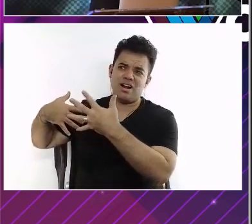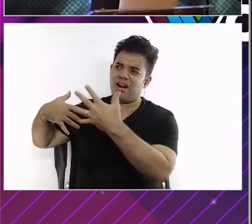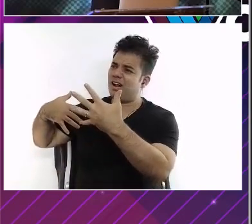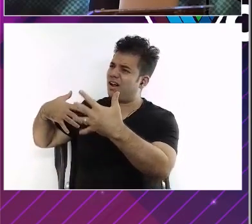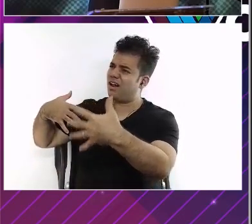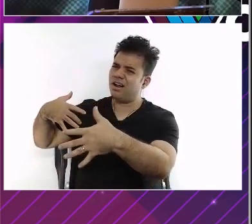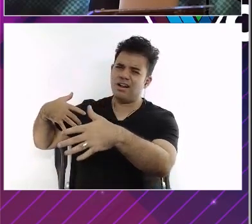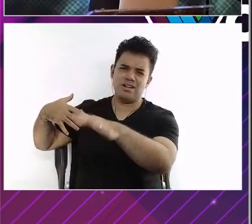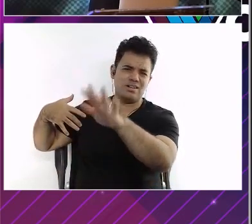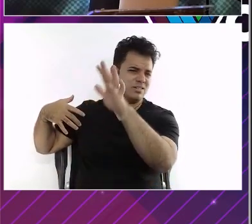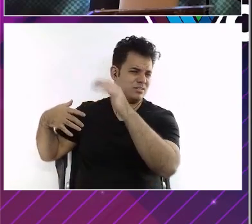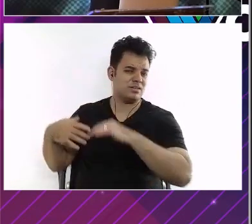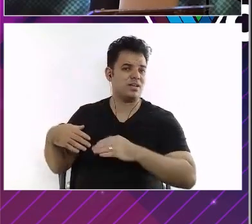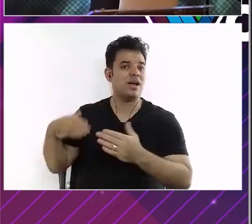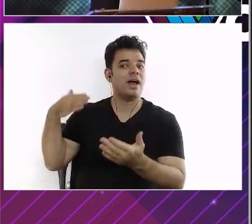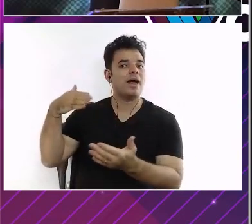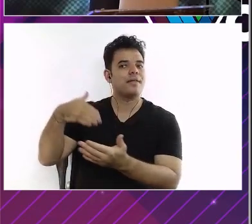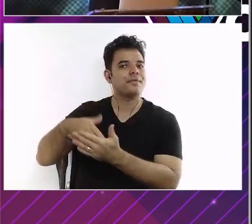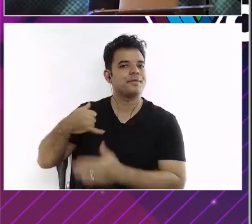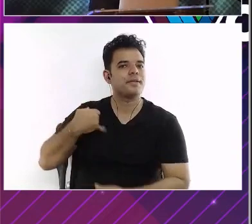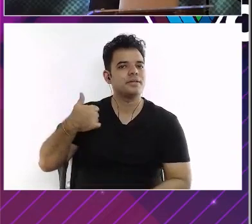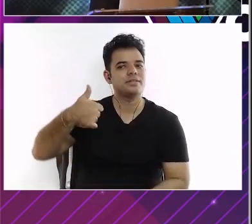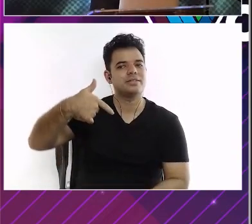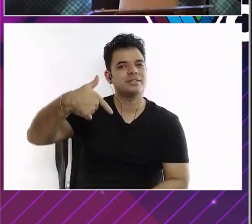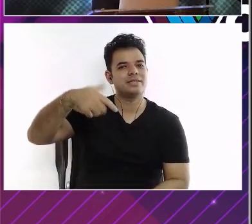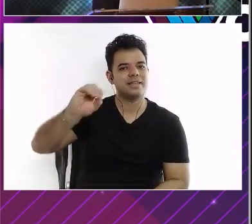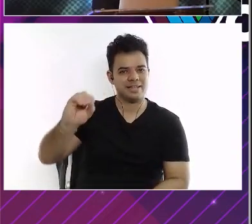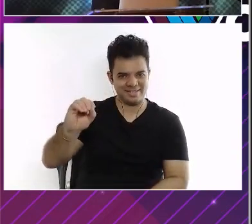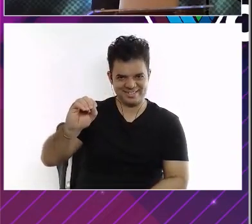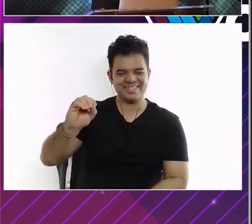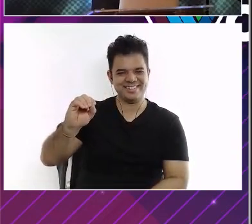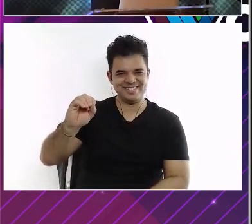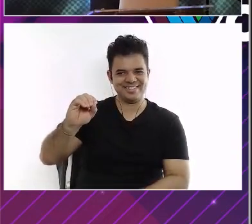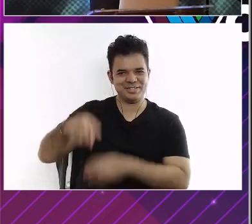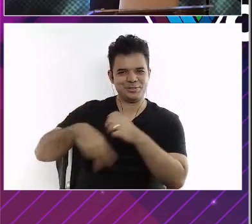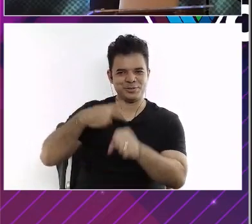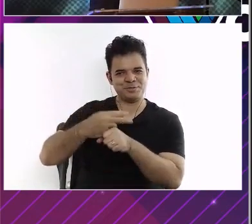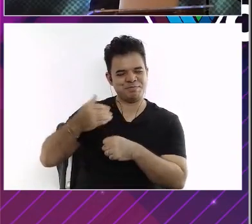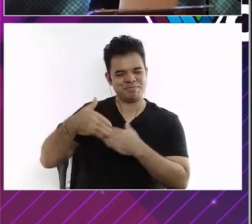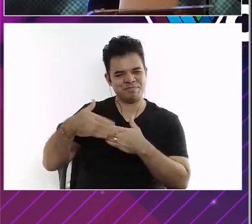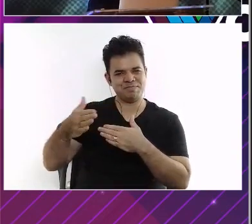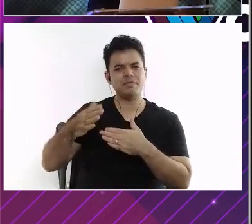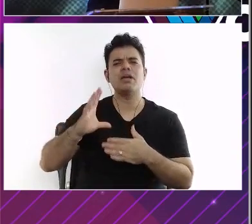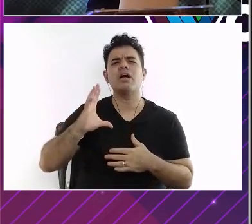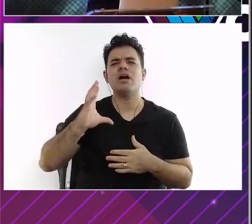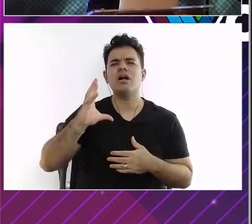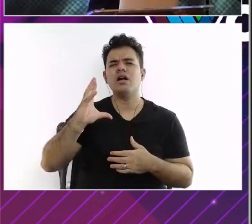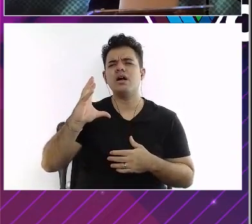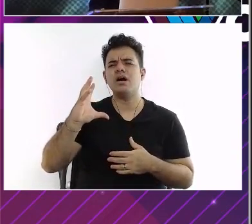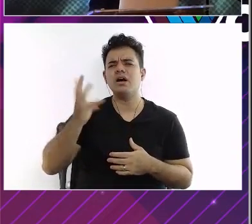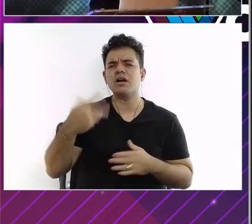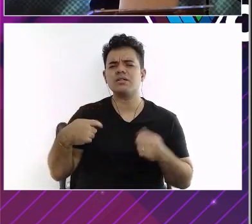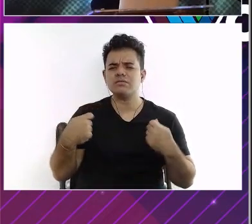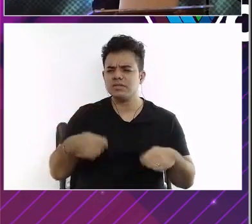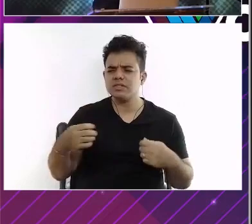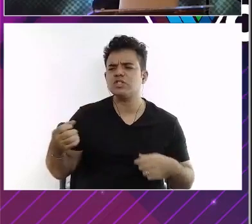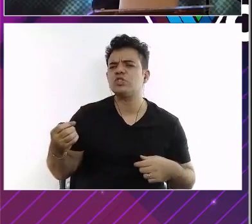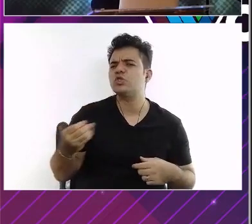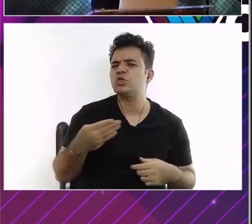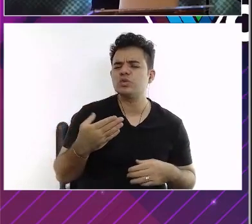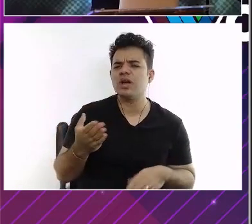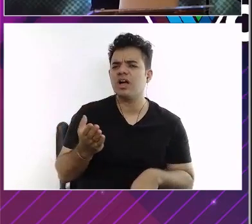é até eu completar 70 anos, que acontece daqui a 2 anos exatamente. O que acontece para eu renovar essa carteira antes? É só